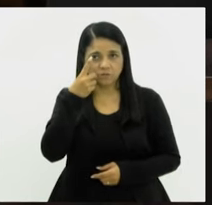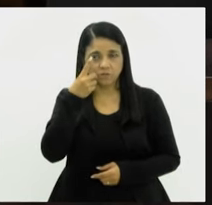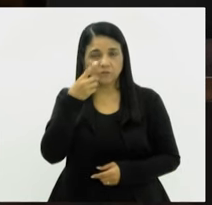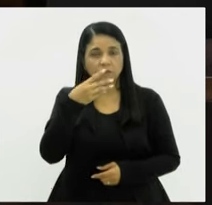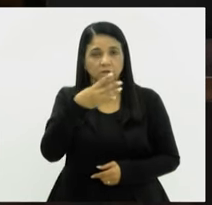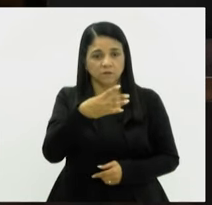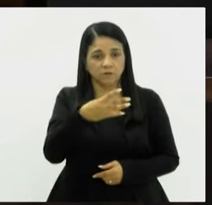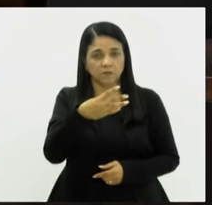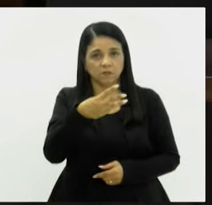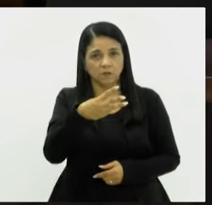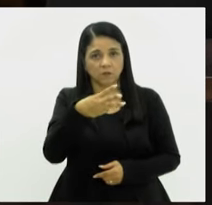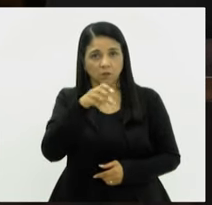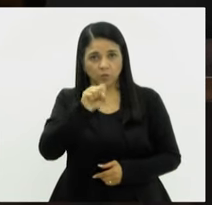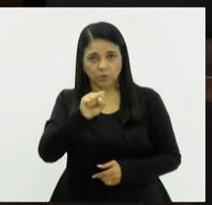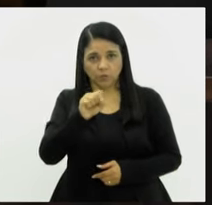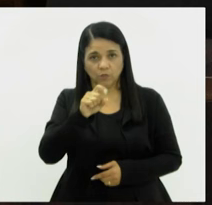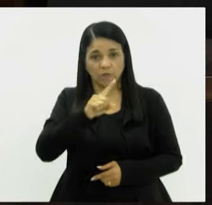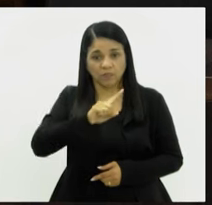38 não,